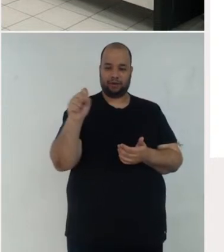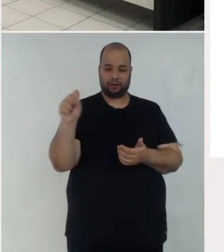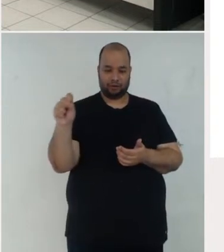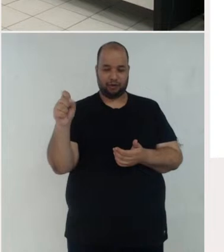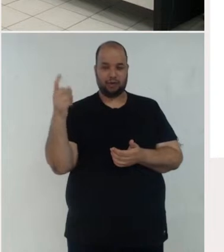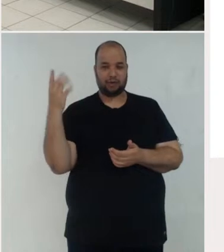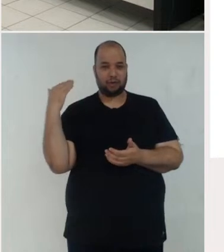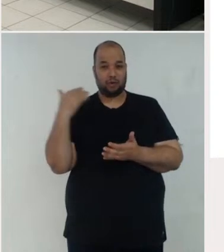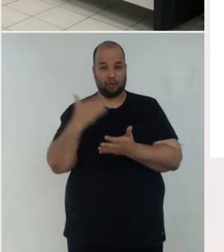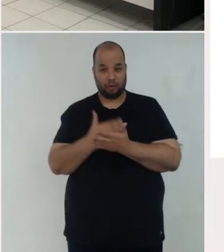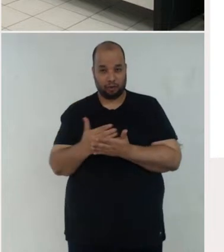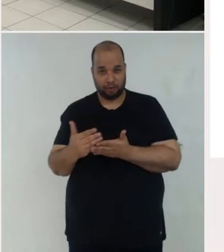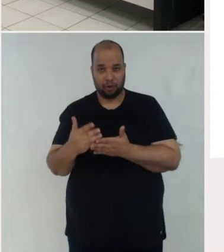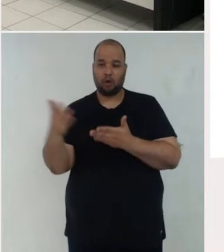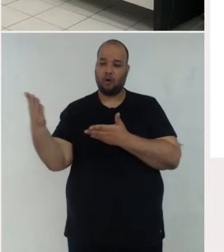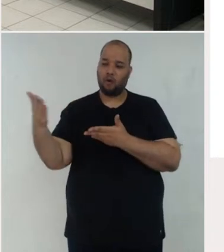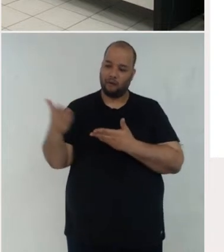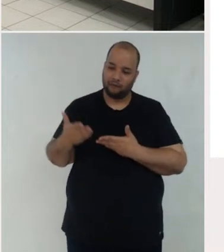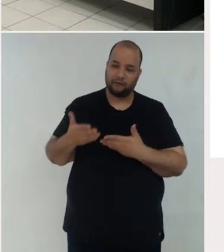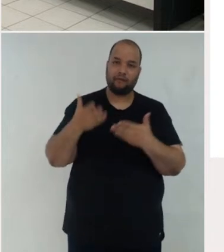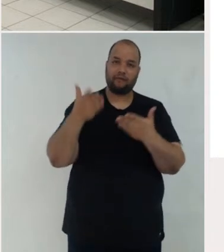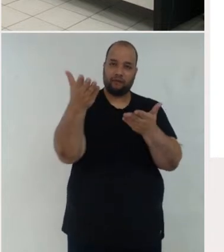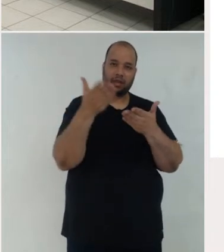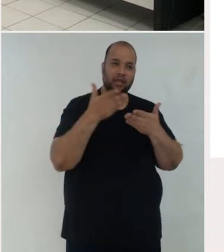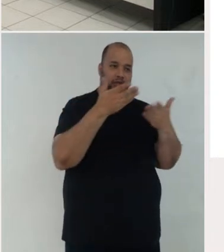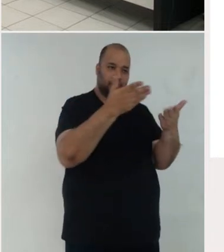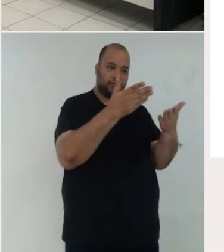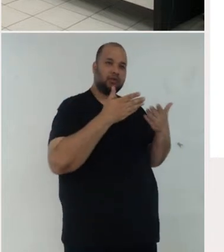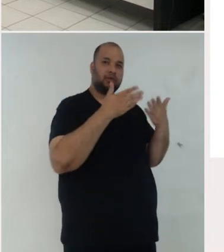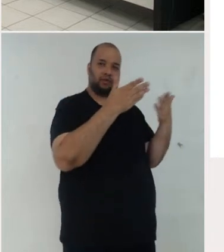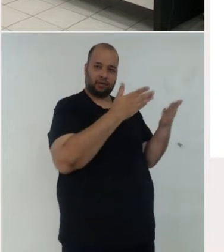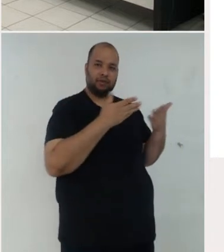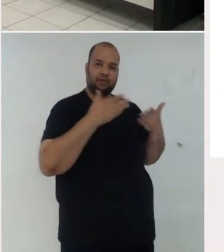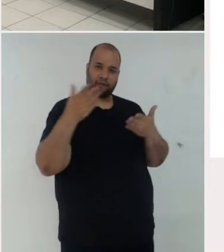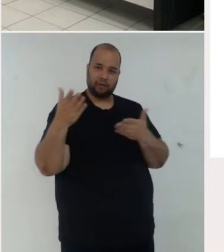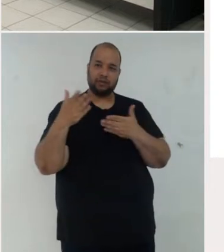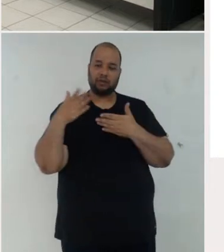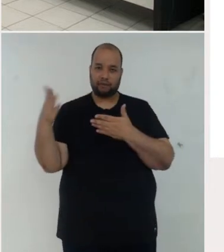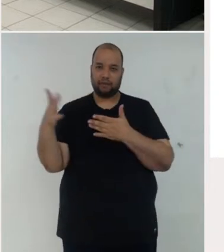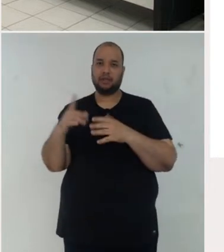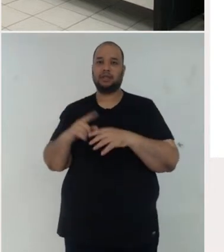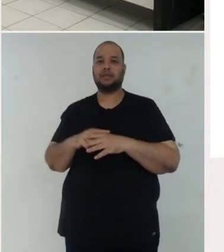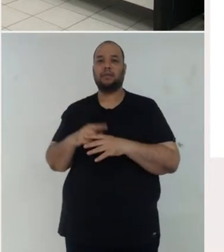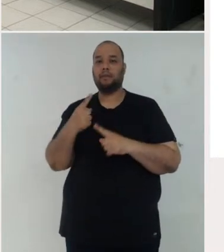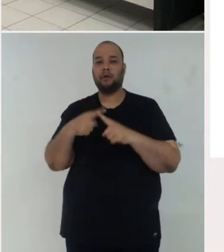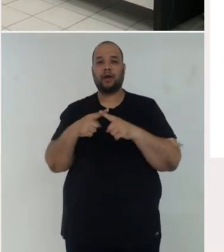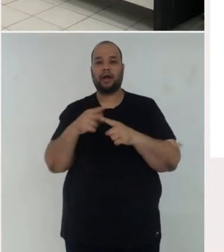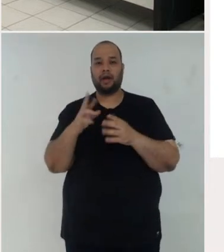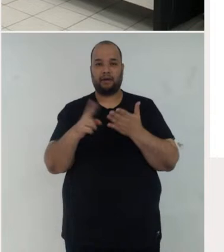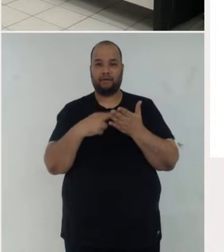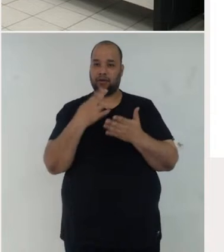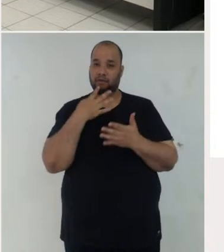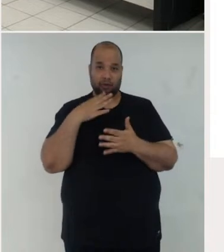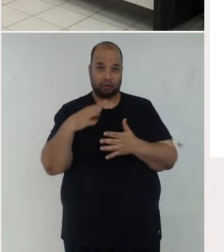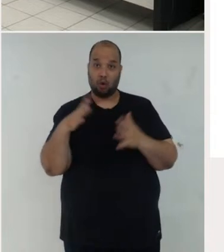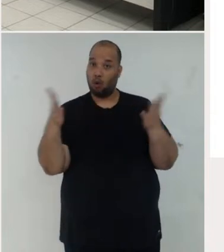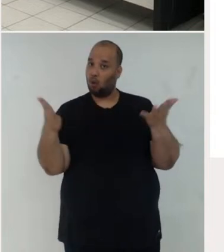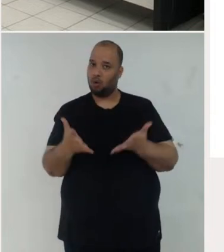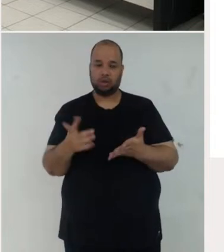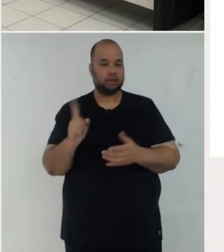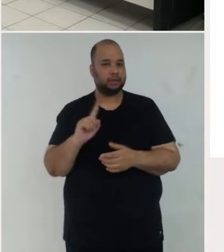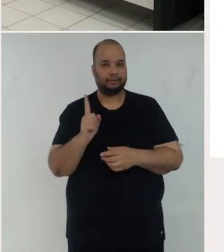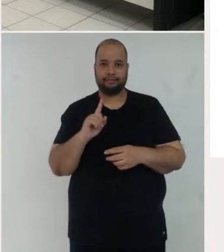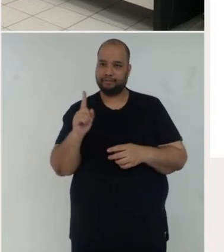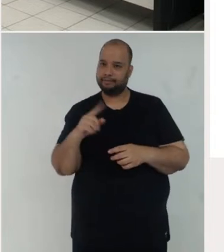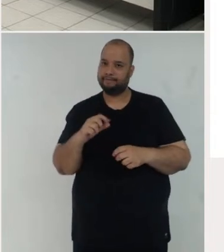98, com convites, né? A gente convidando as pessoas, porque a gente ainda não era conhecida, hoje a gente não dá